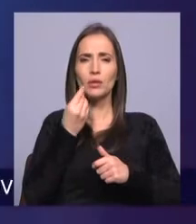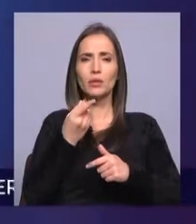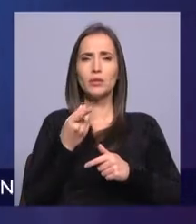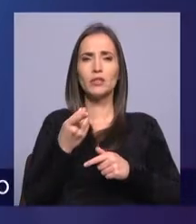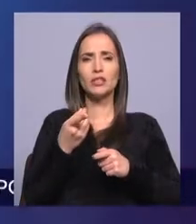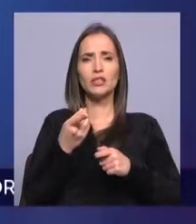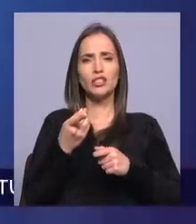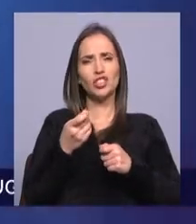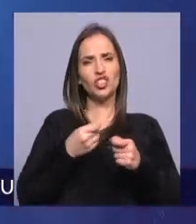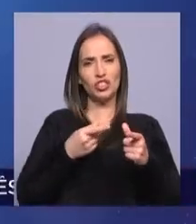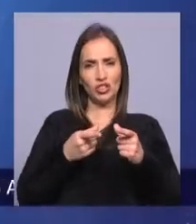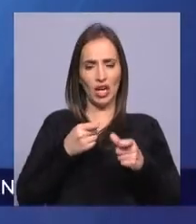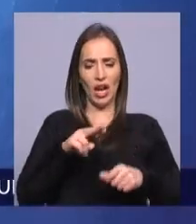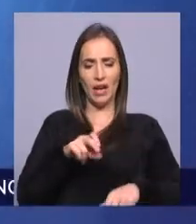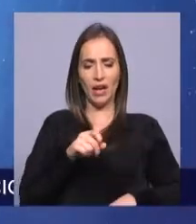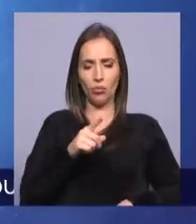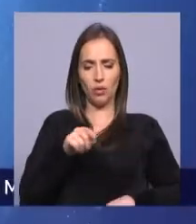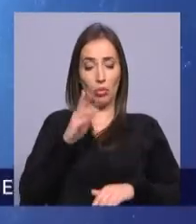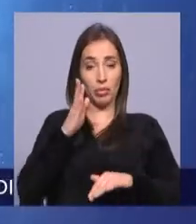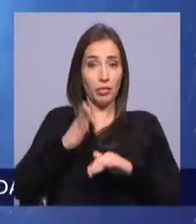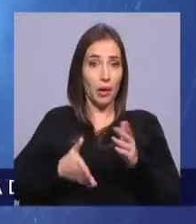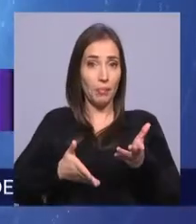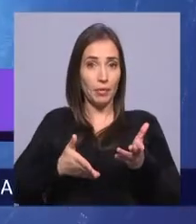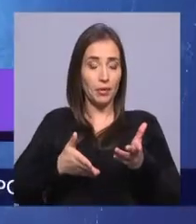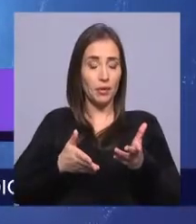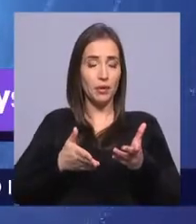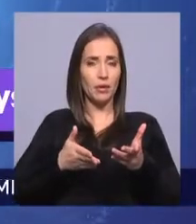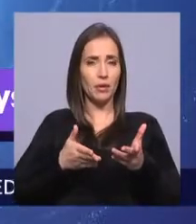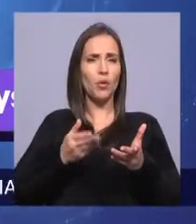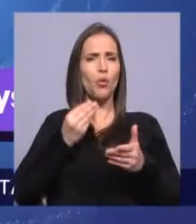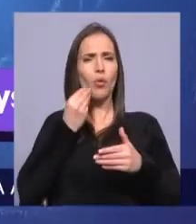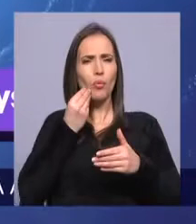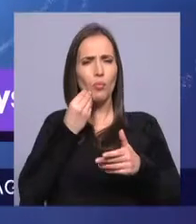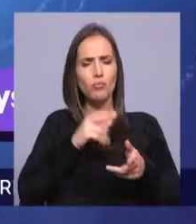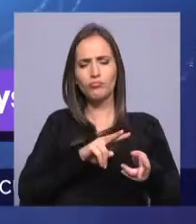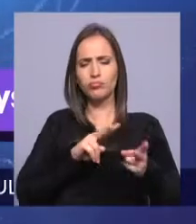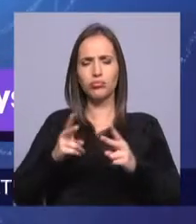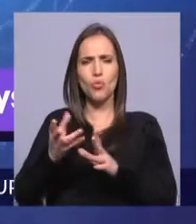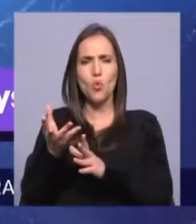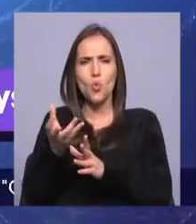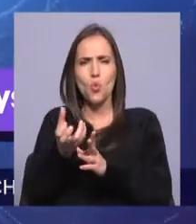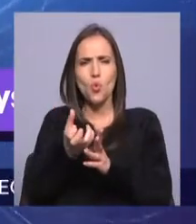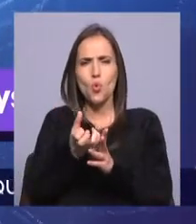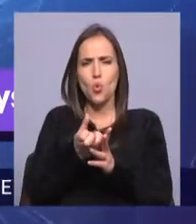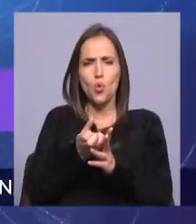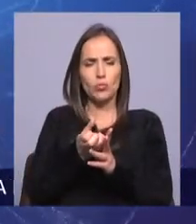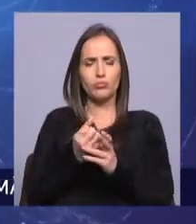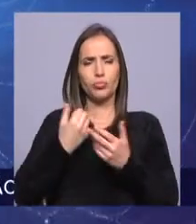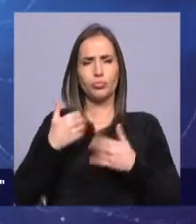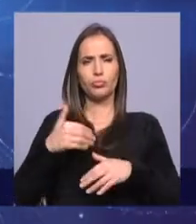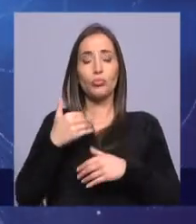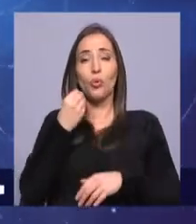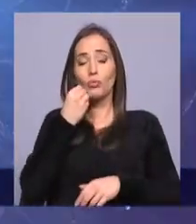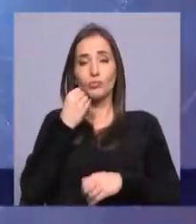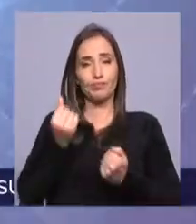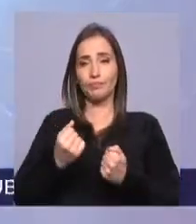seja, como é que, de um momento para o outro, enfim, astronomicamente falando, consegue ter um campo magnético absolutamente extraordinário.